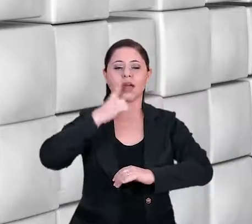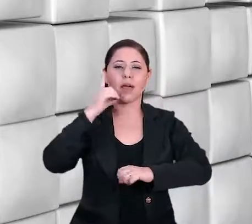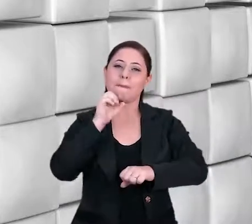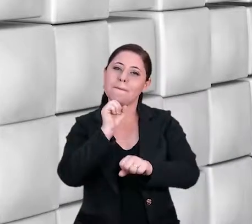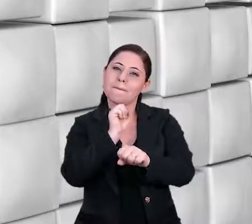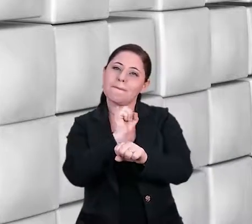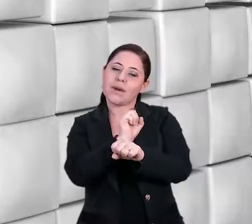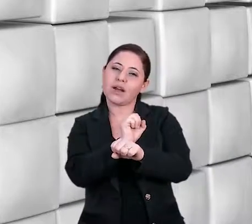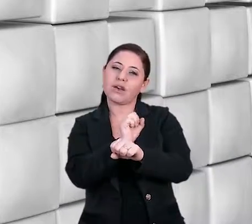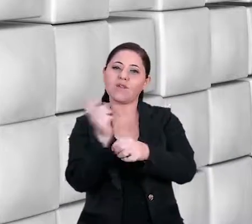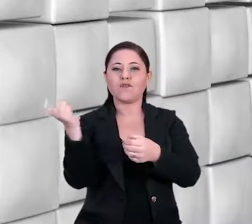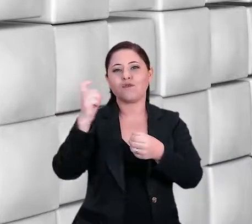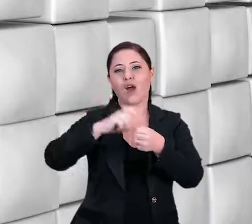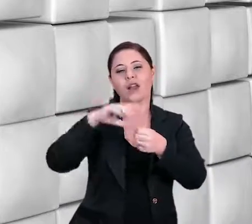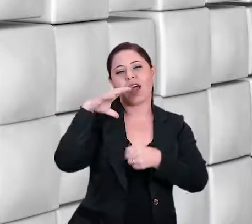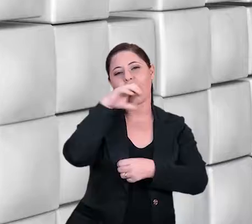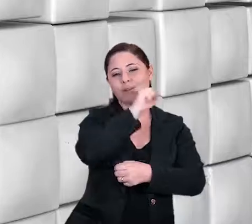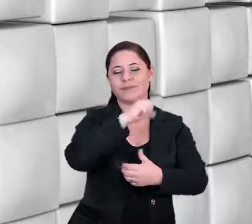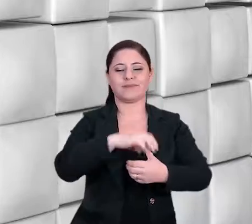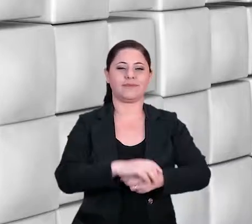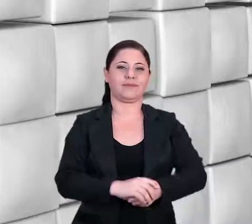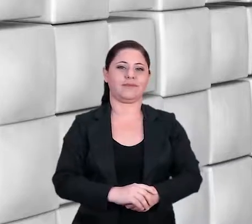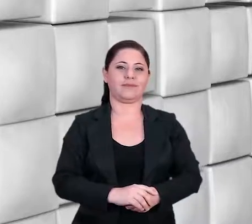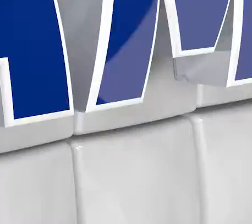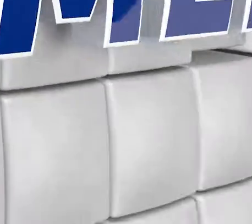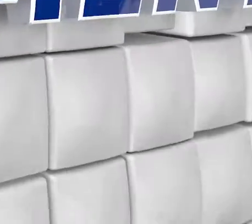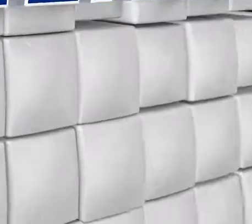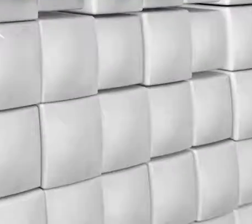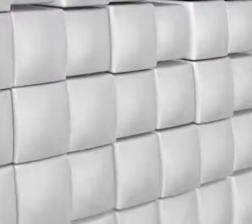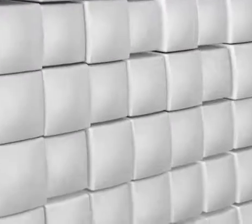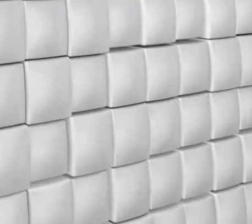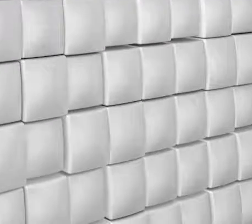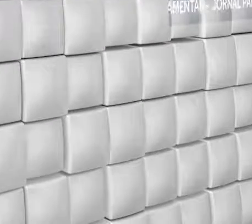Parlamentar segue para um breve intervalo, mas volta já.